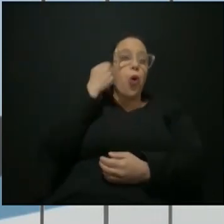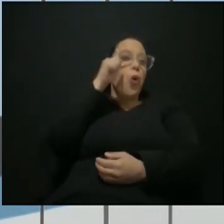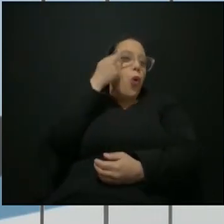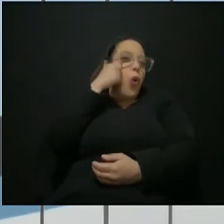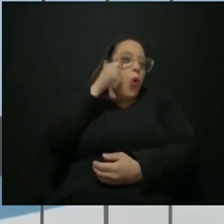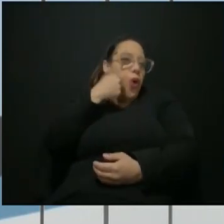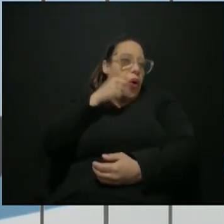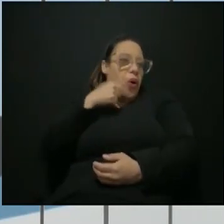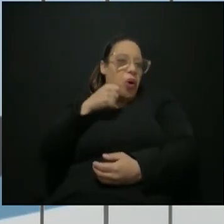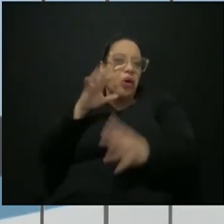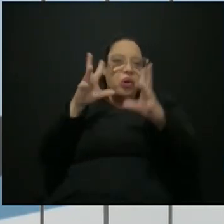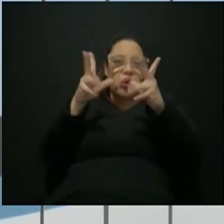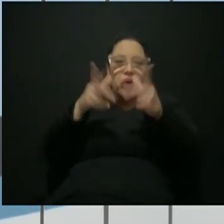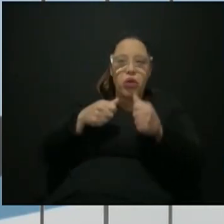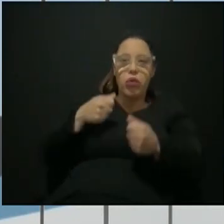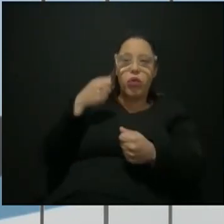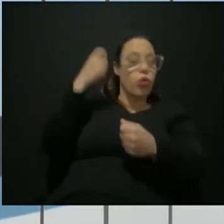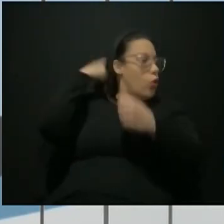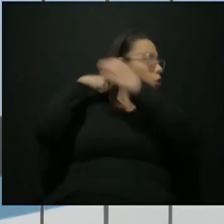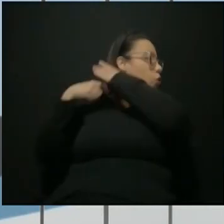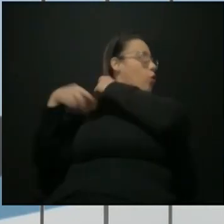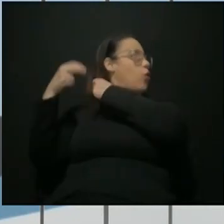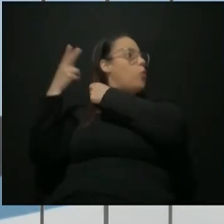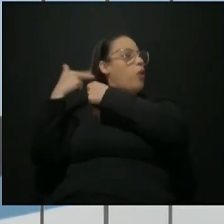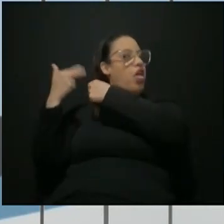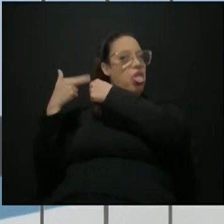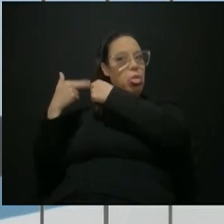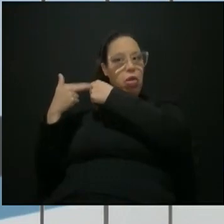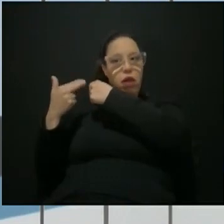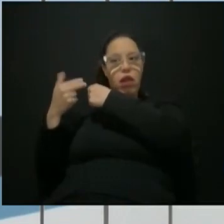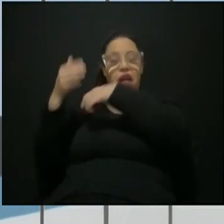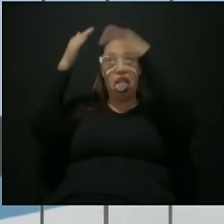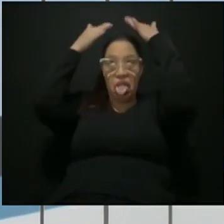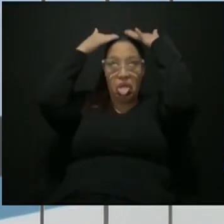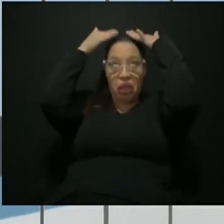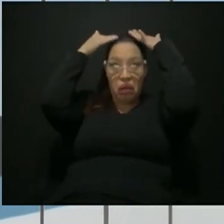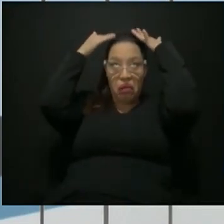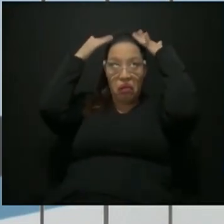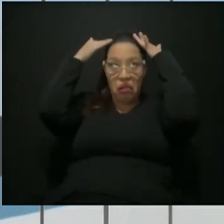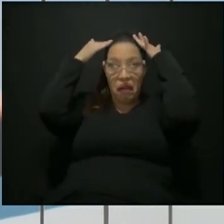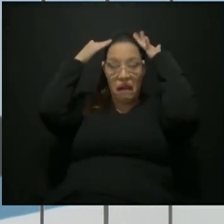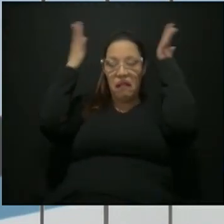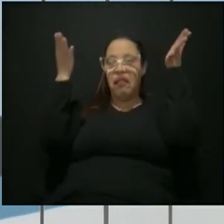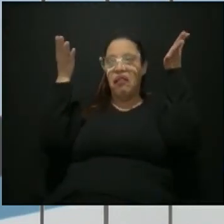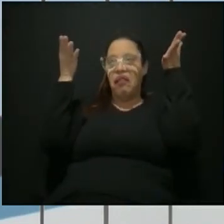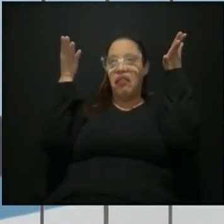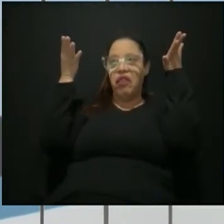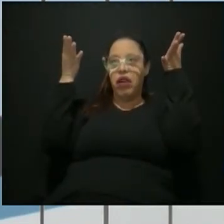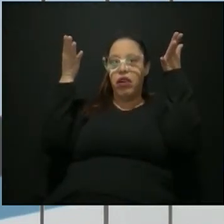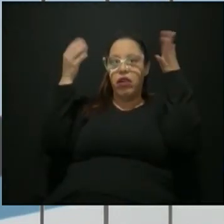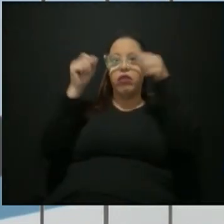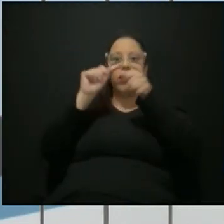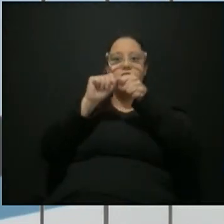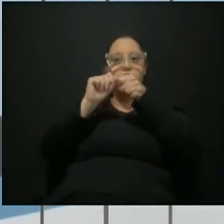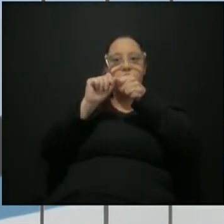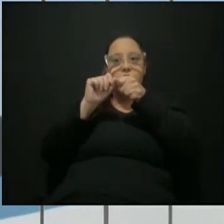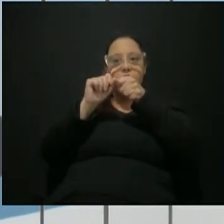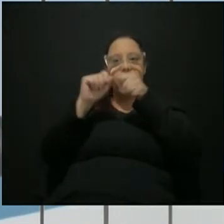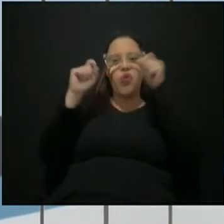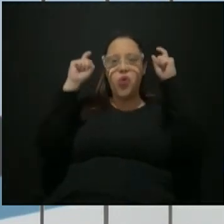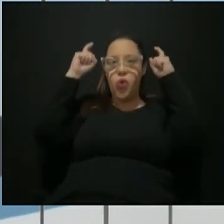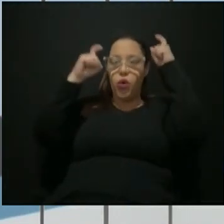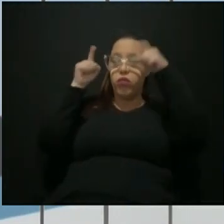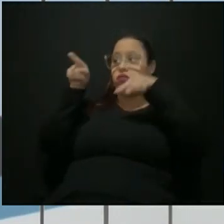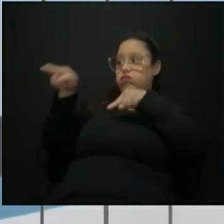que colorir o cabelo, né, retocar a raiz ali, não suporta mais aquilo, mas tem que fazer porque está preocupado com o outro. Aí